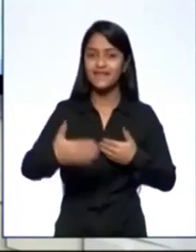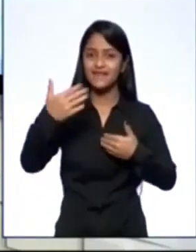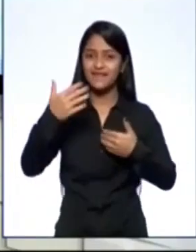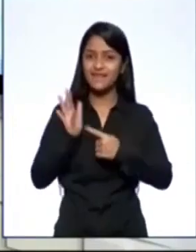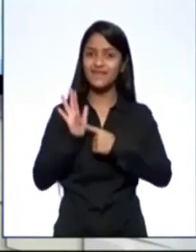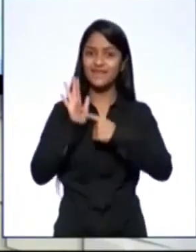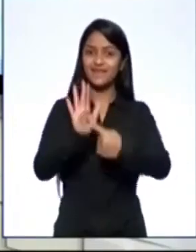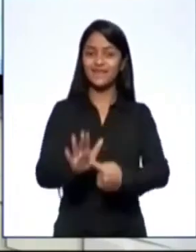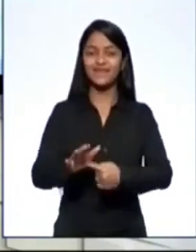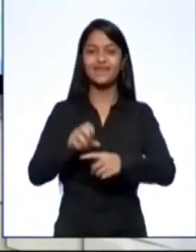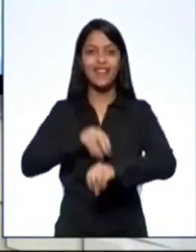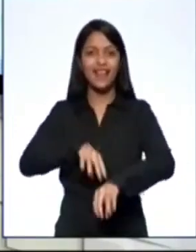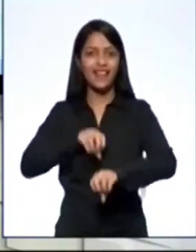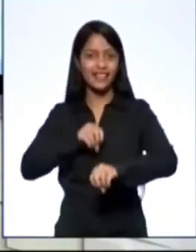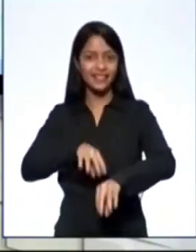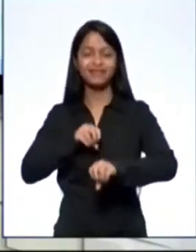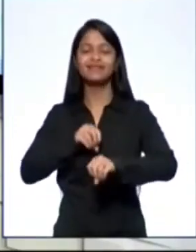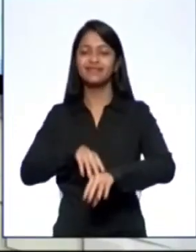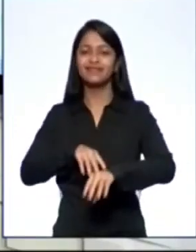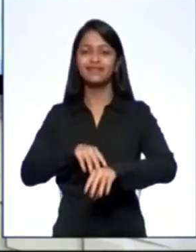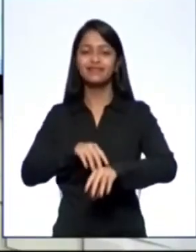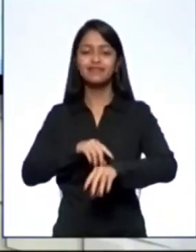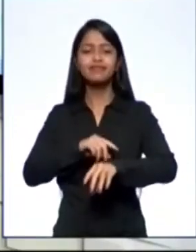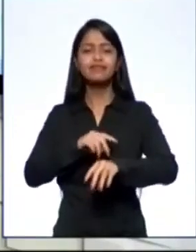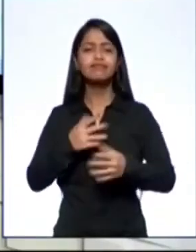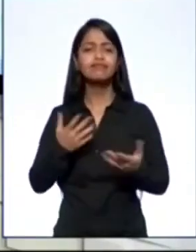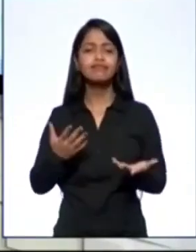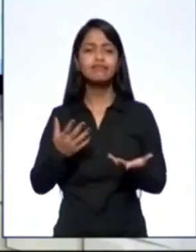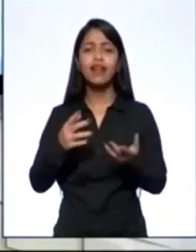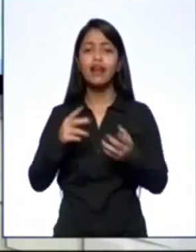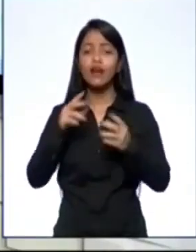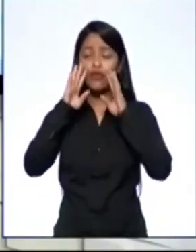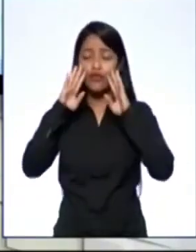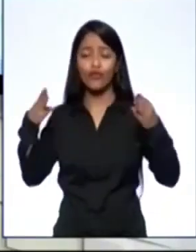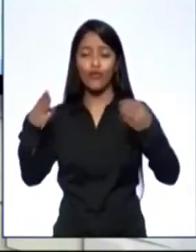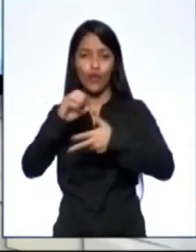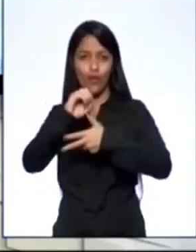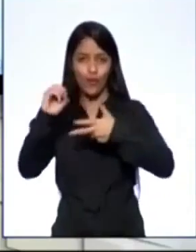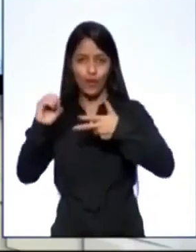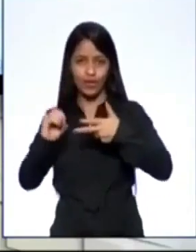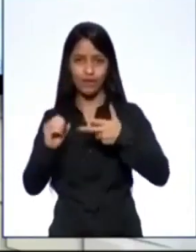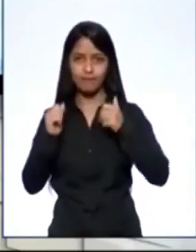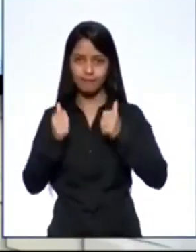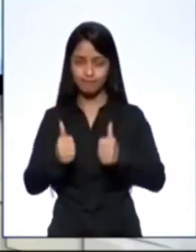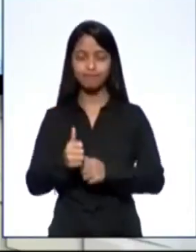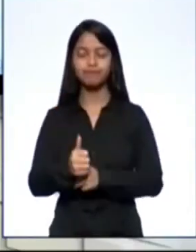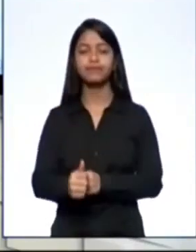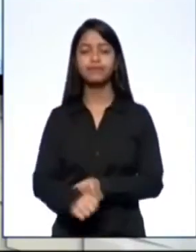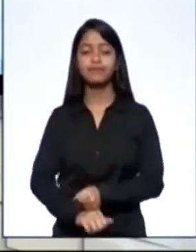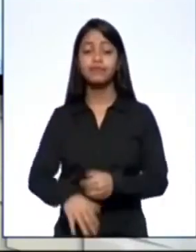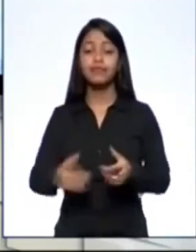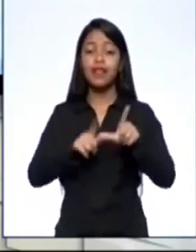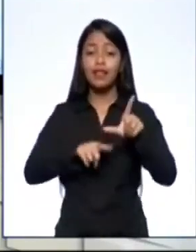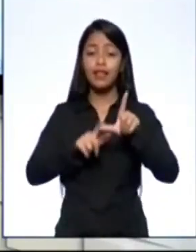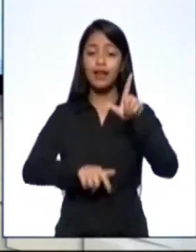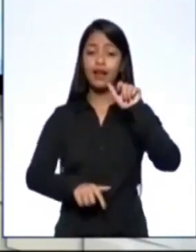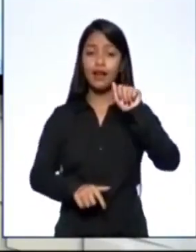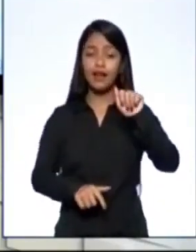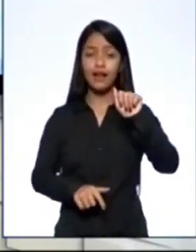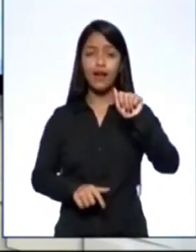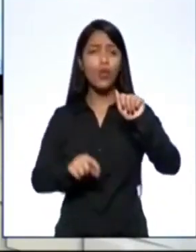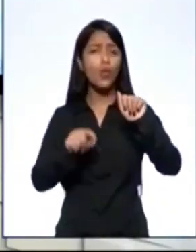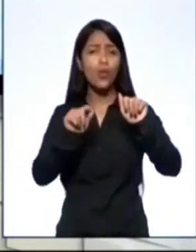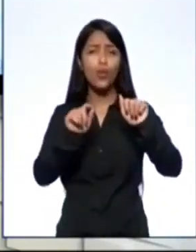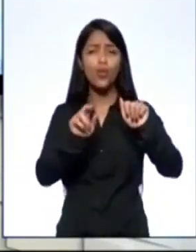da nossa aula visando a questão do Enem gente a letra ela chama